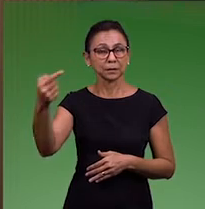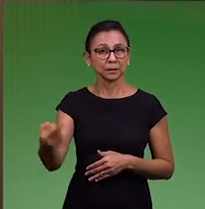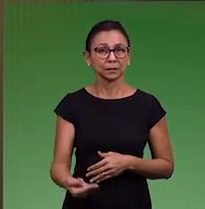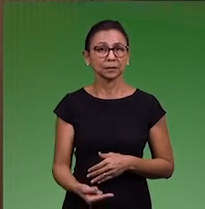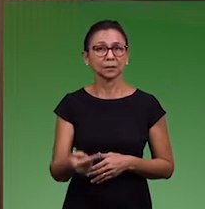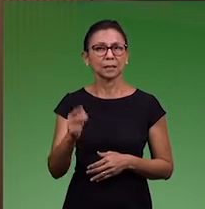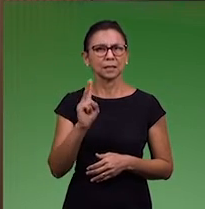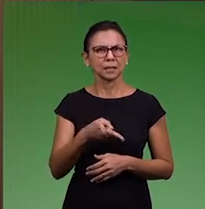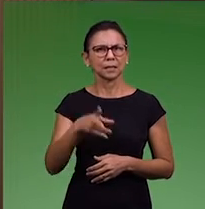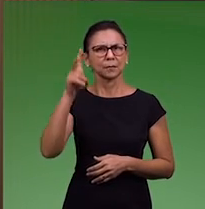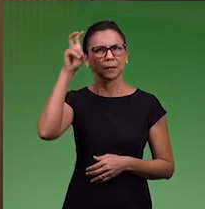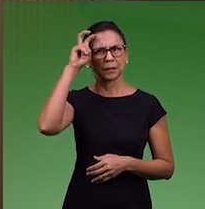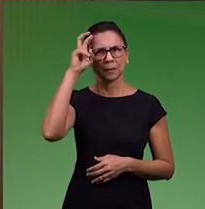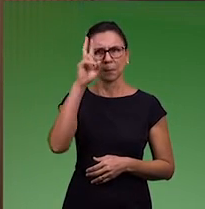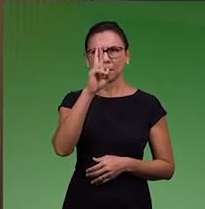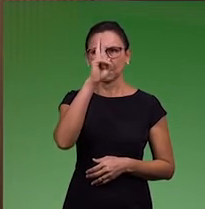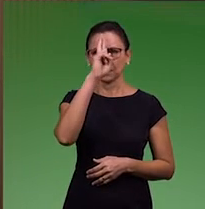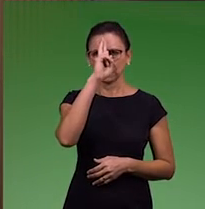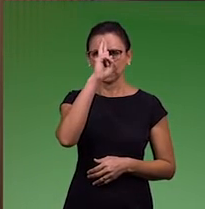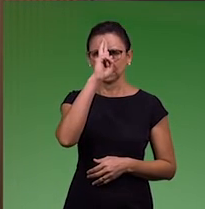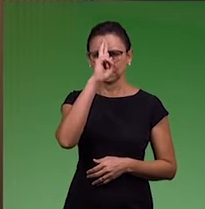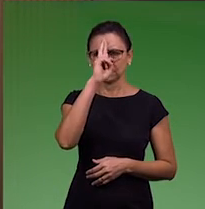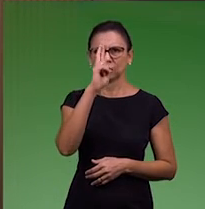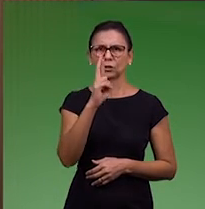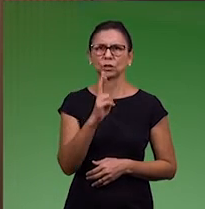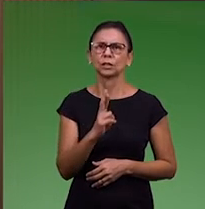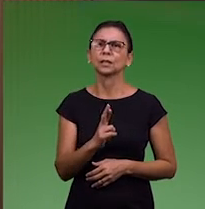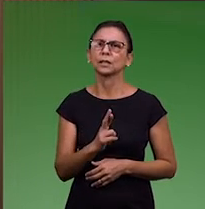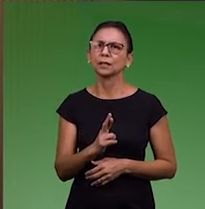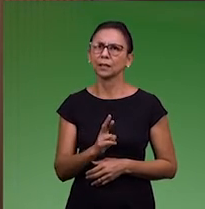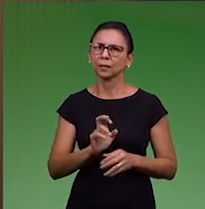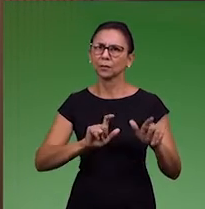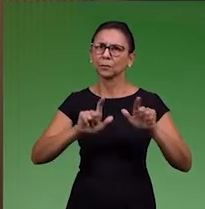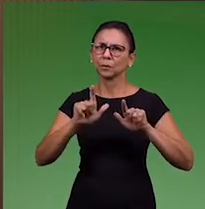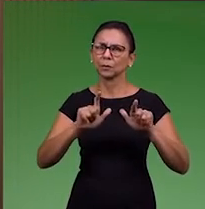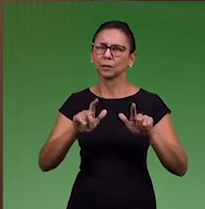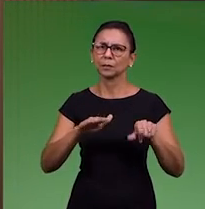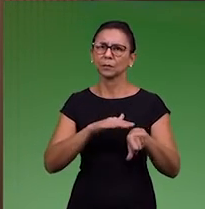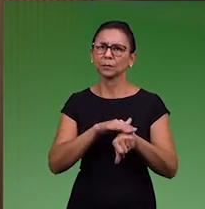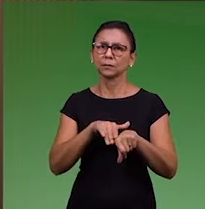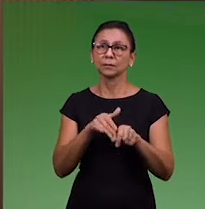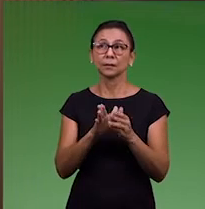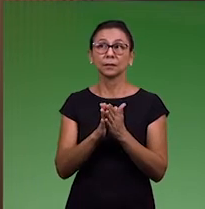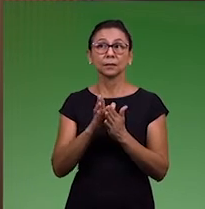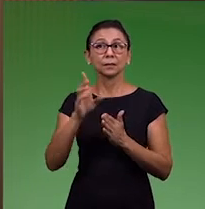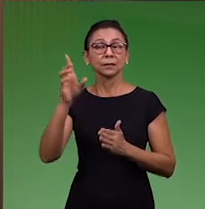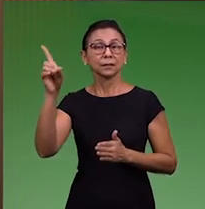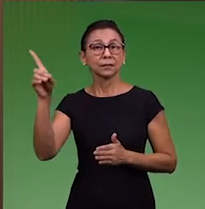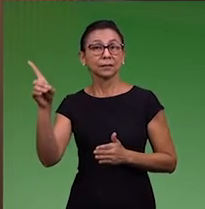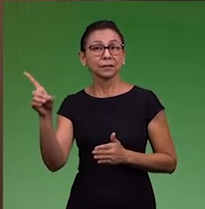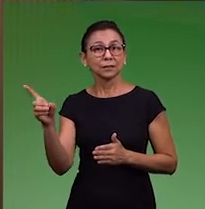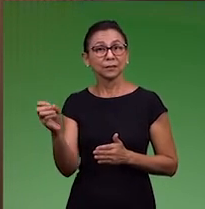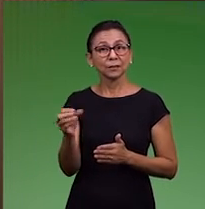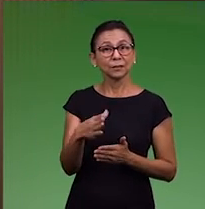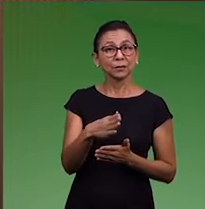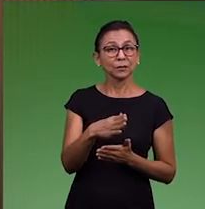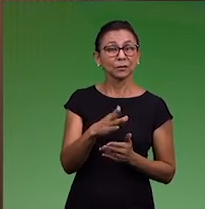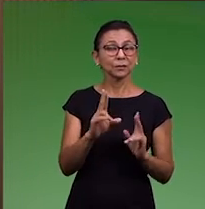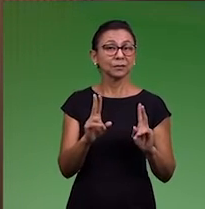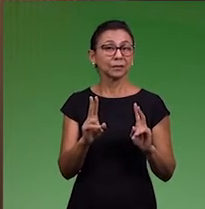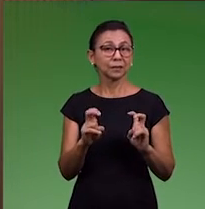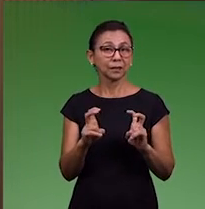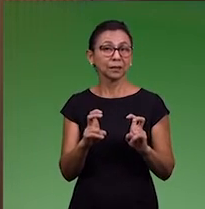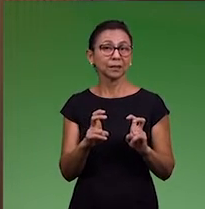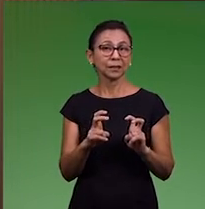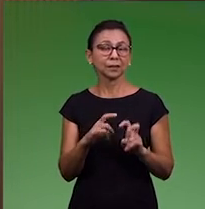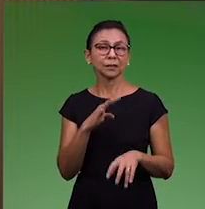sempre às quintas-feiras ao meio-dia, mais uma edição do programa Conversas Bíblicas com um novo tema